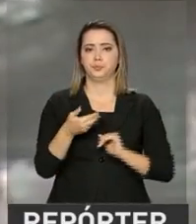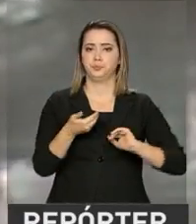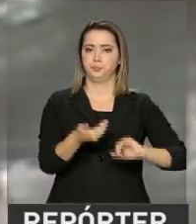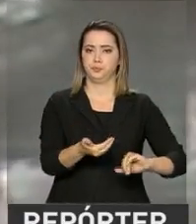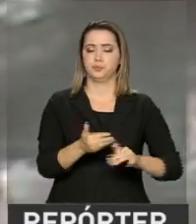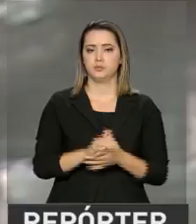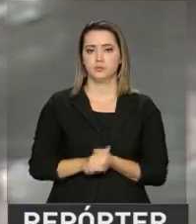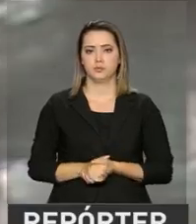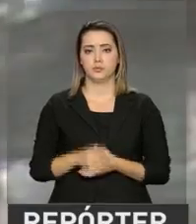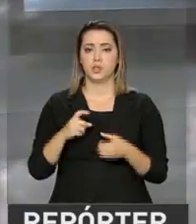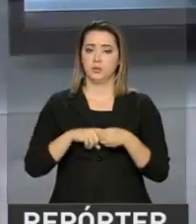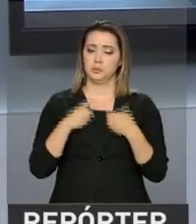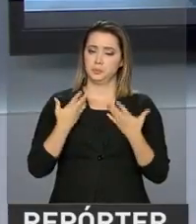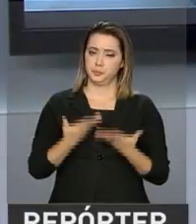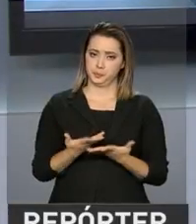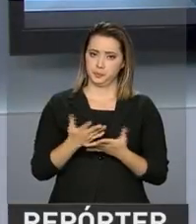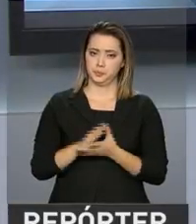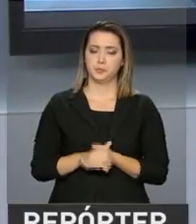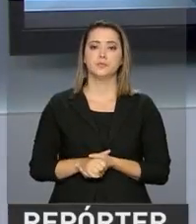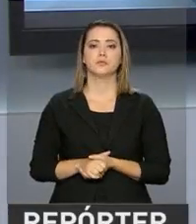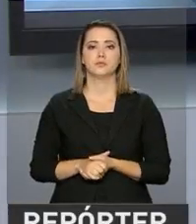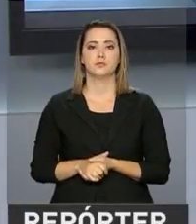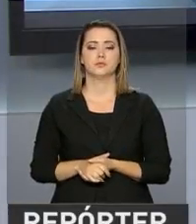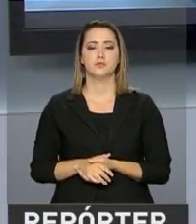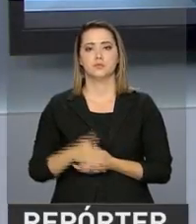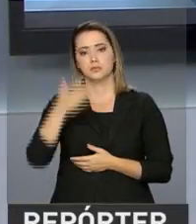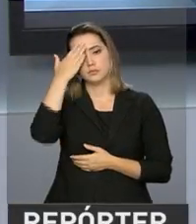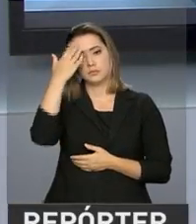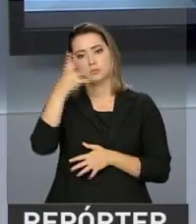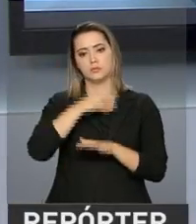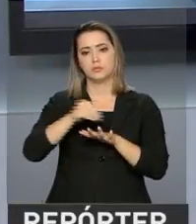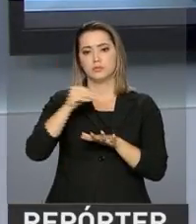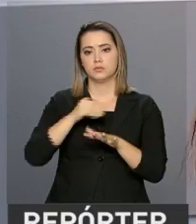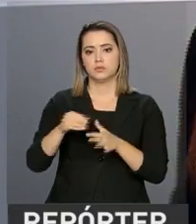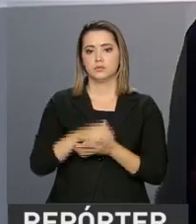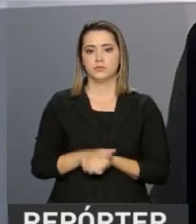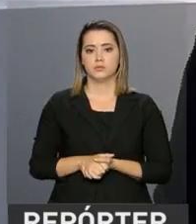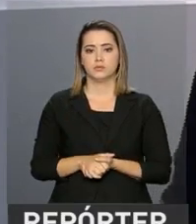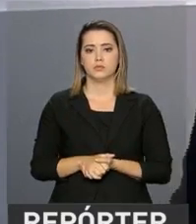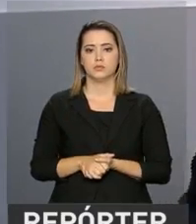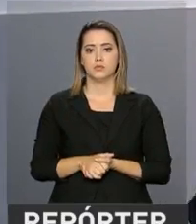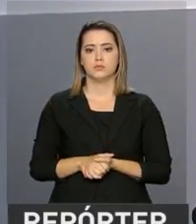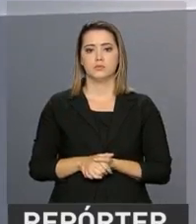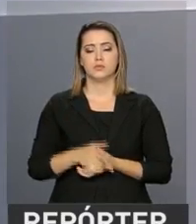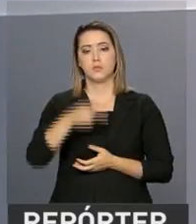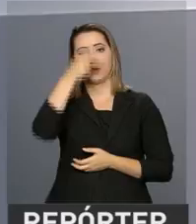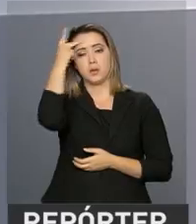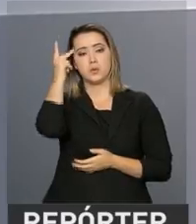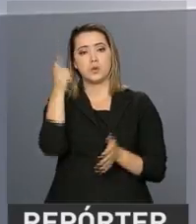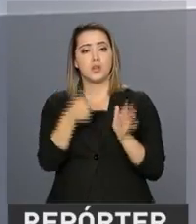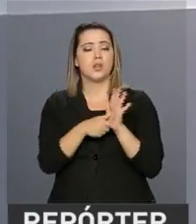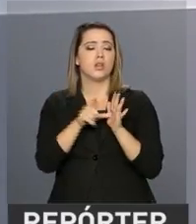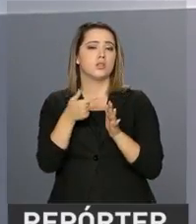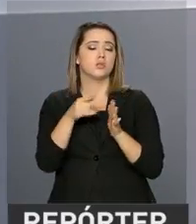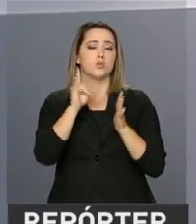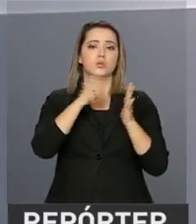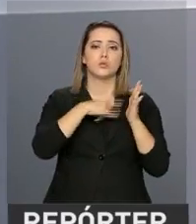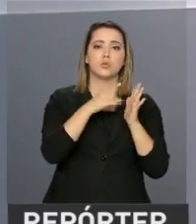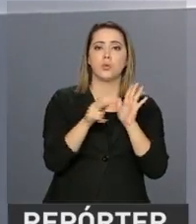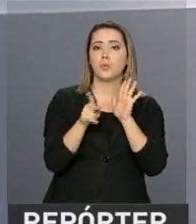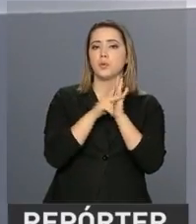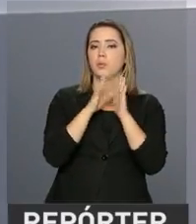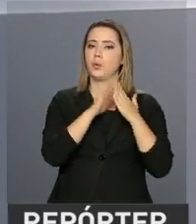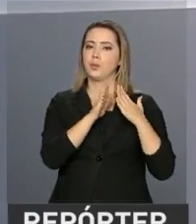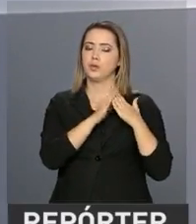Nacional. Eu volto com você no estúdio, Carolina. Obrigada pelas informações, Paulo. Pessoas que antes não tinham a escritura da casa